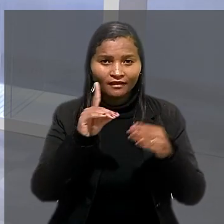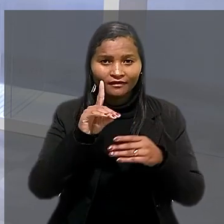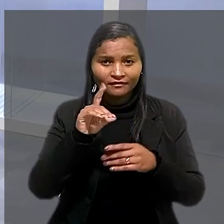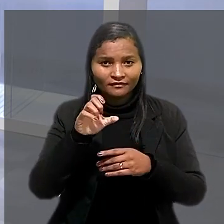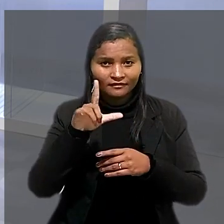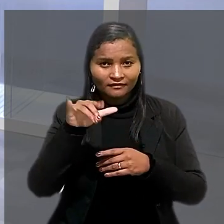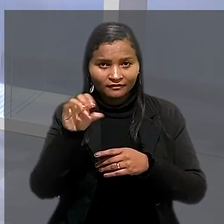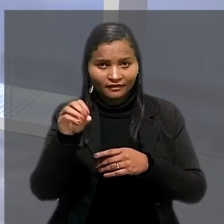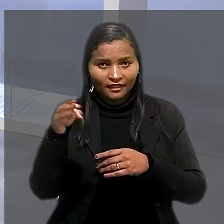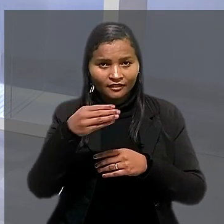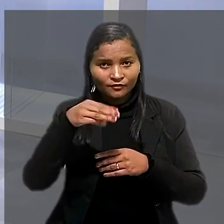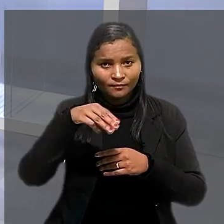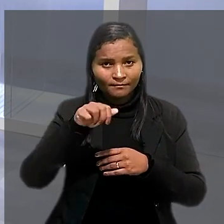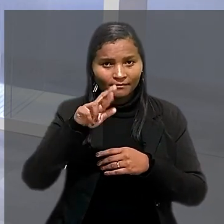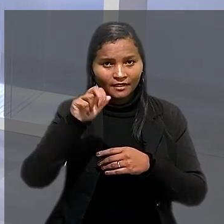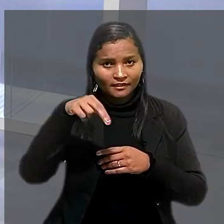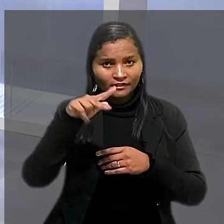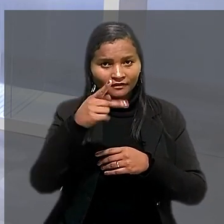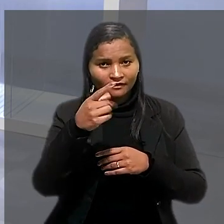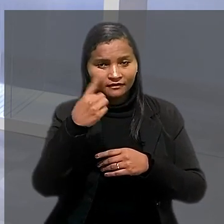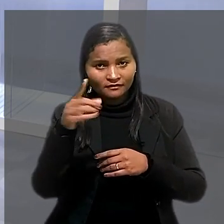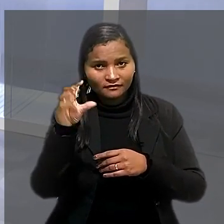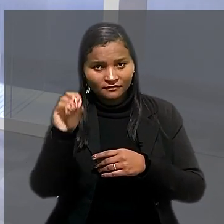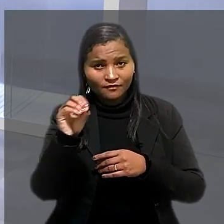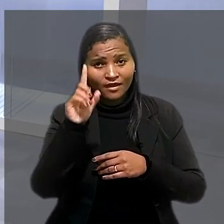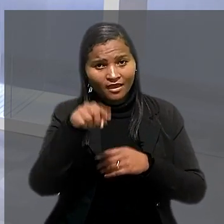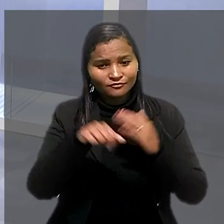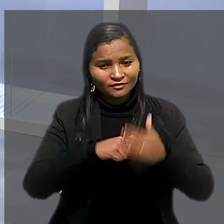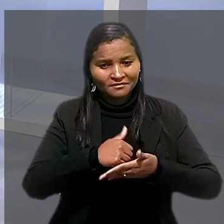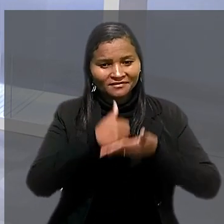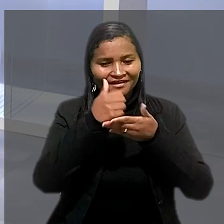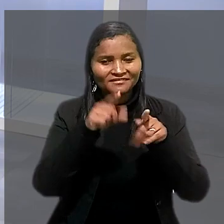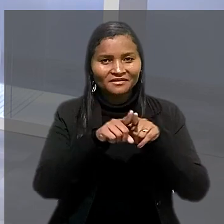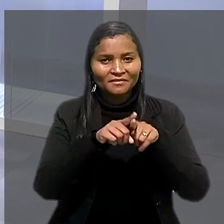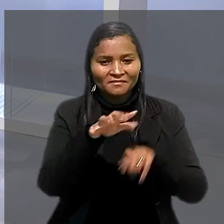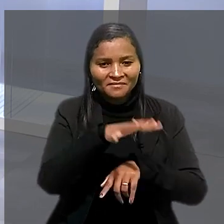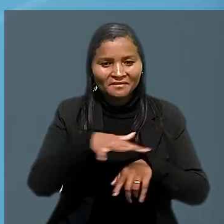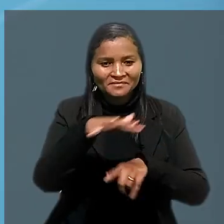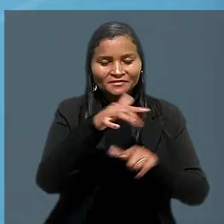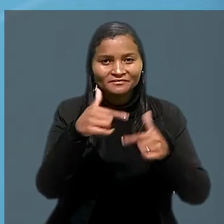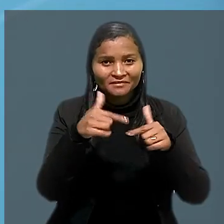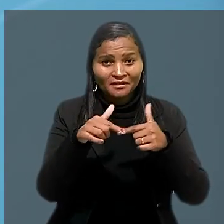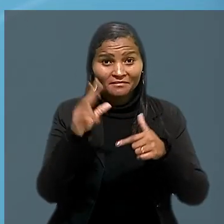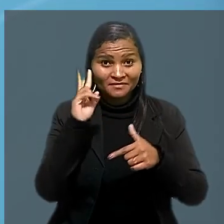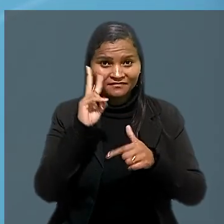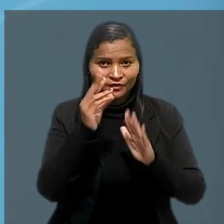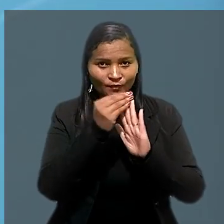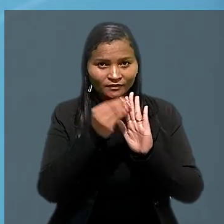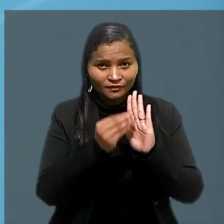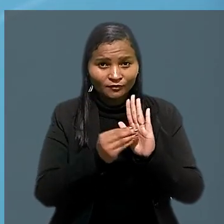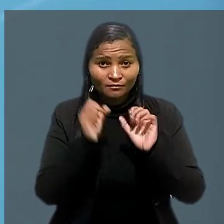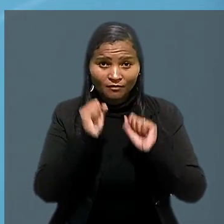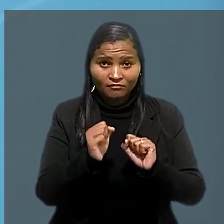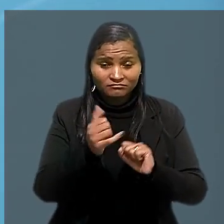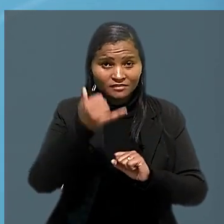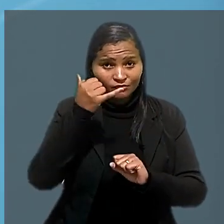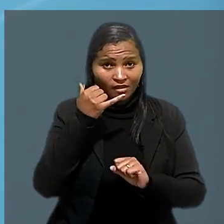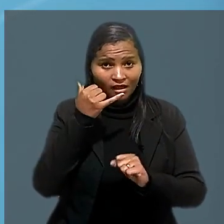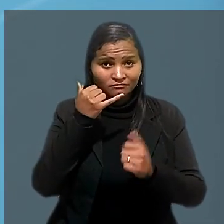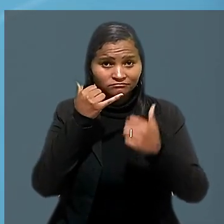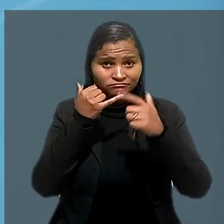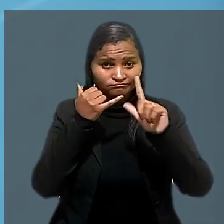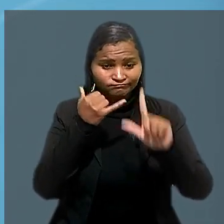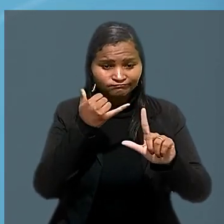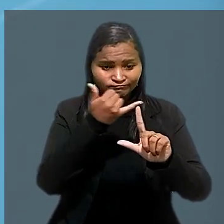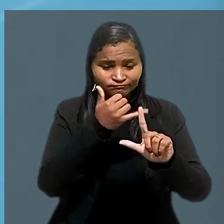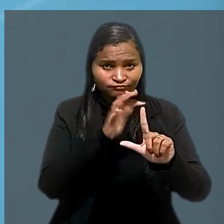Biblioteca Délio Maranhão do TST é sustentabilidade e meio ambiente do trabalho. Para acessar o conteúdo, basta apontar a câmera do